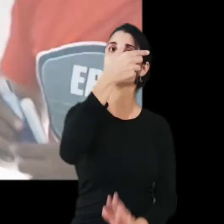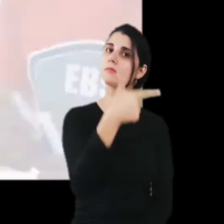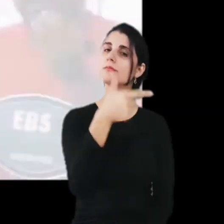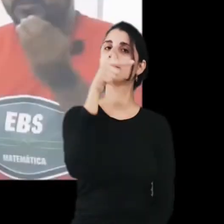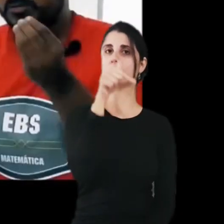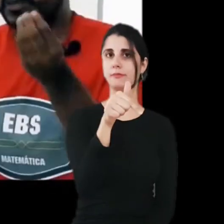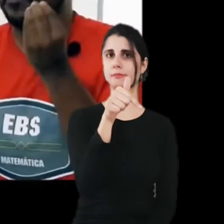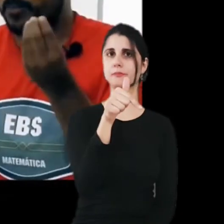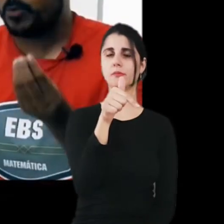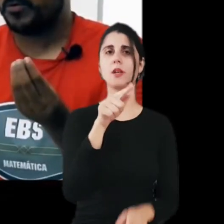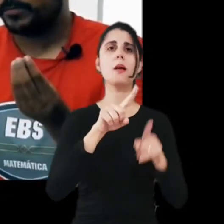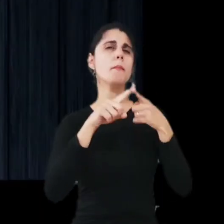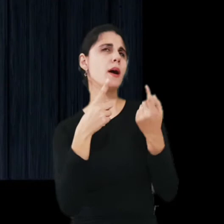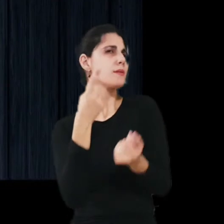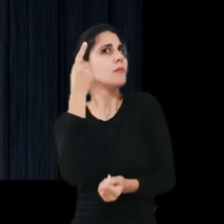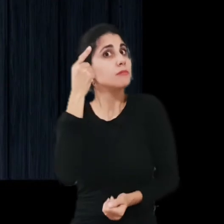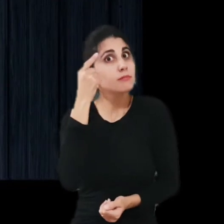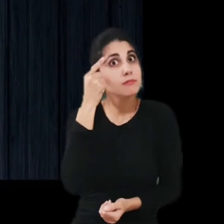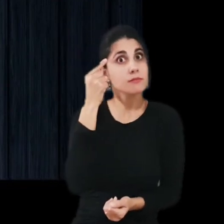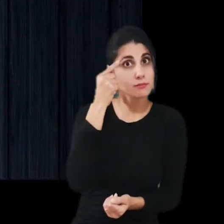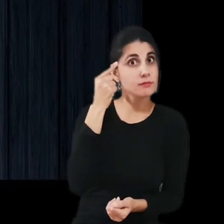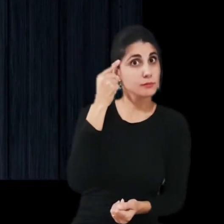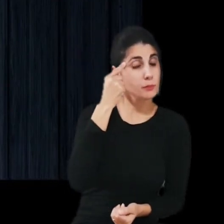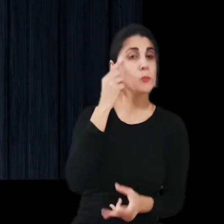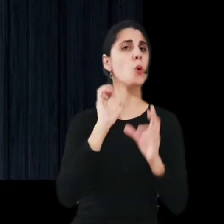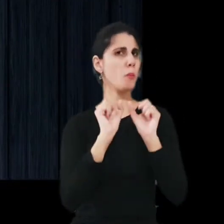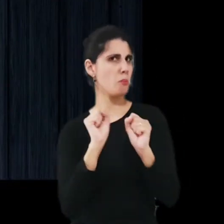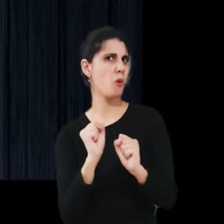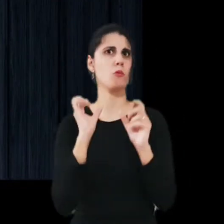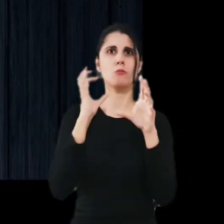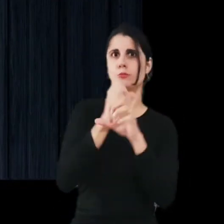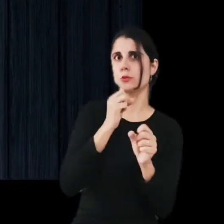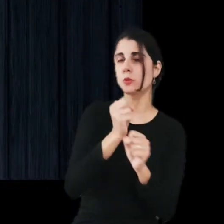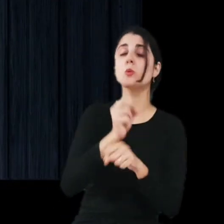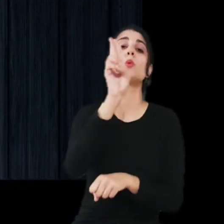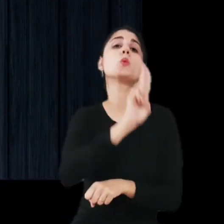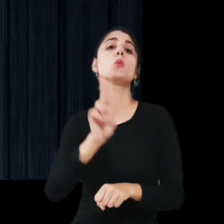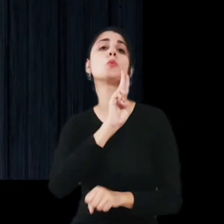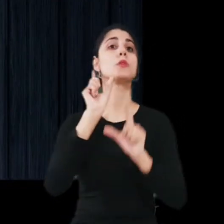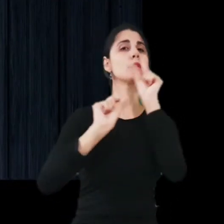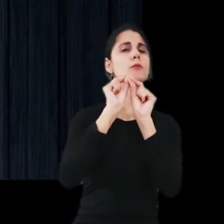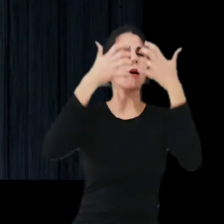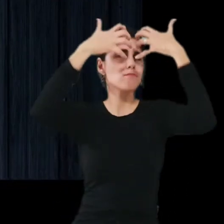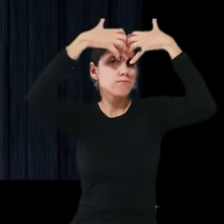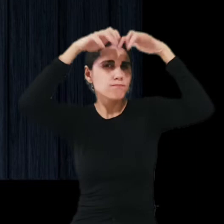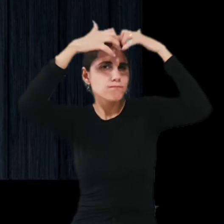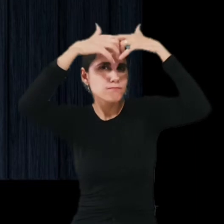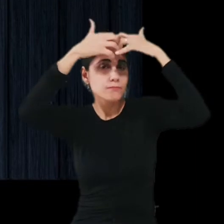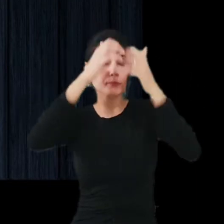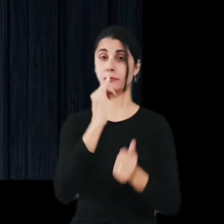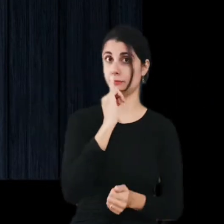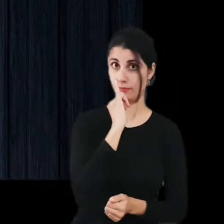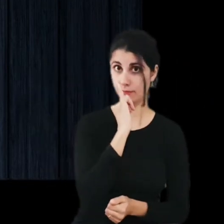27. Mas vamos pensar um pouco. Eu posso fazer essa conta utilizando apenas o nosso raciocínio. Por